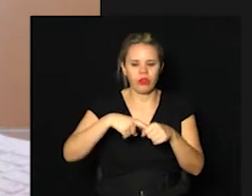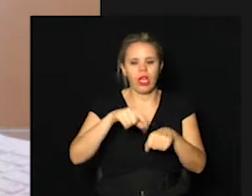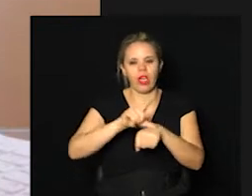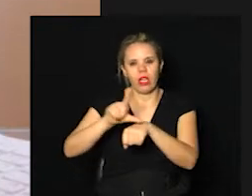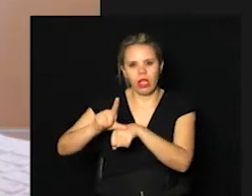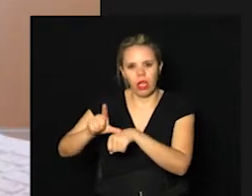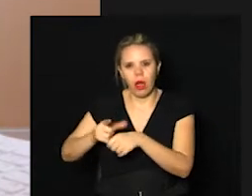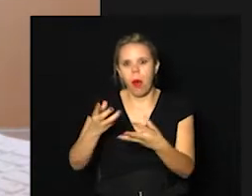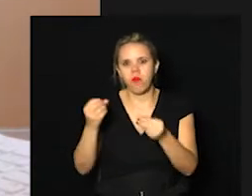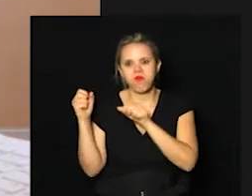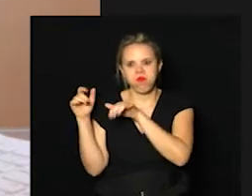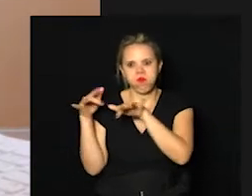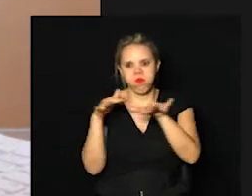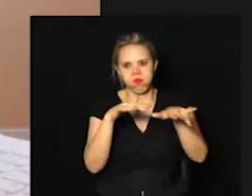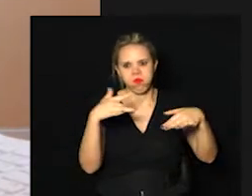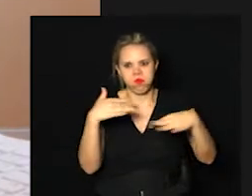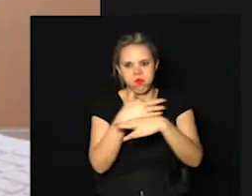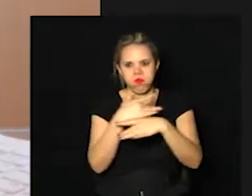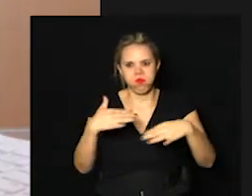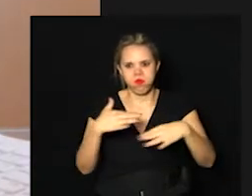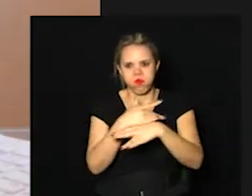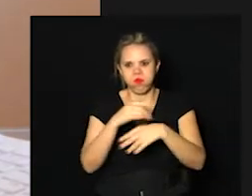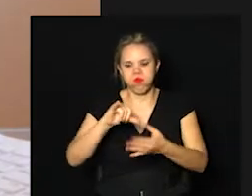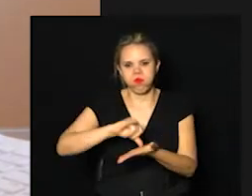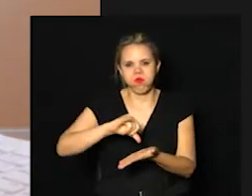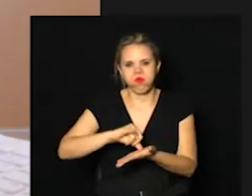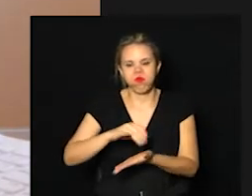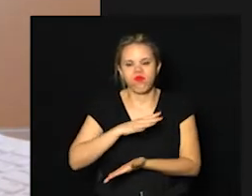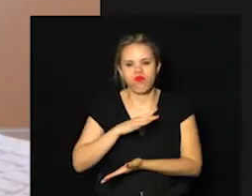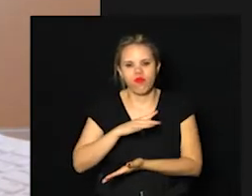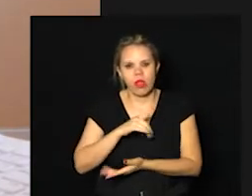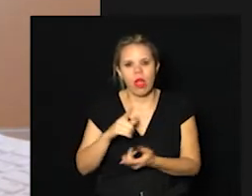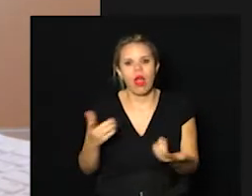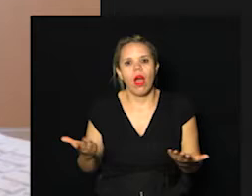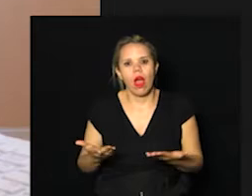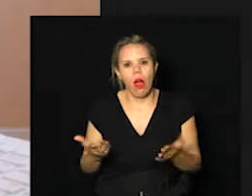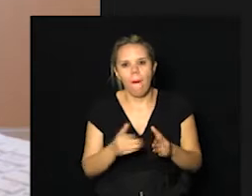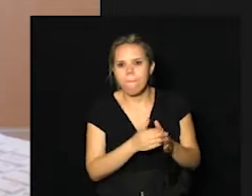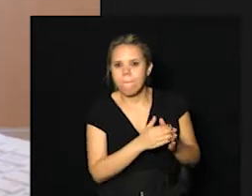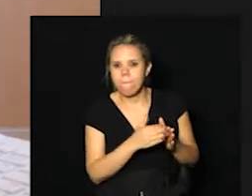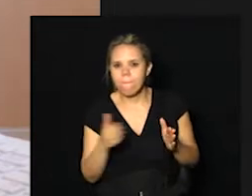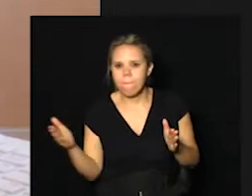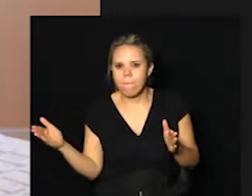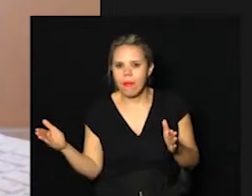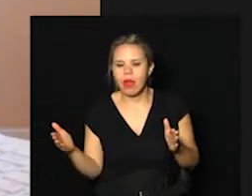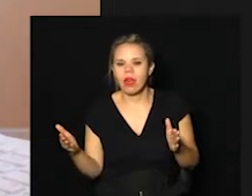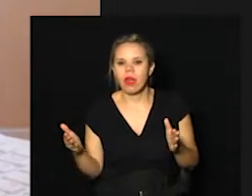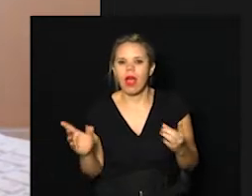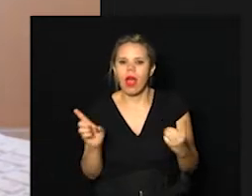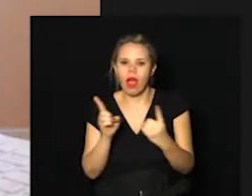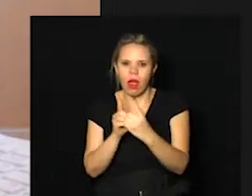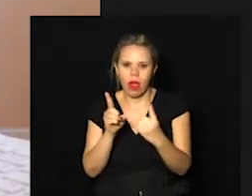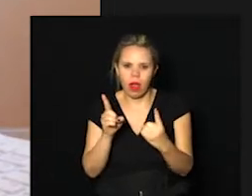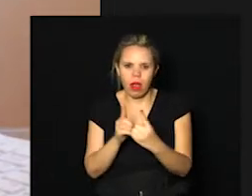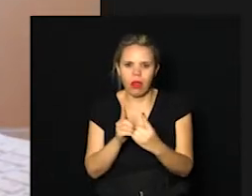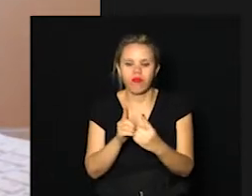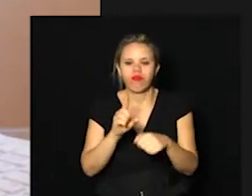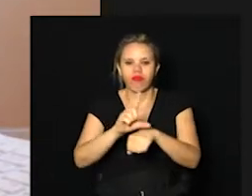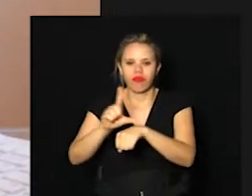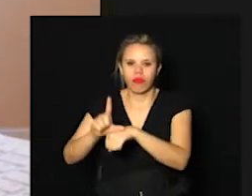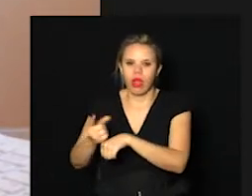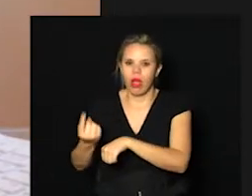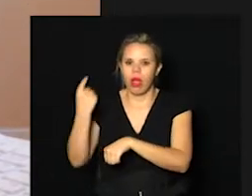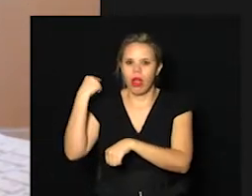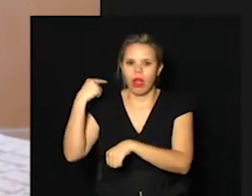bastante movimento no centro da cidade. E assim nós temos agora um período de maior funcionamento do comércio, que antes